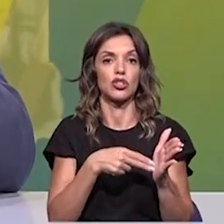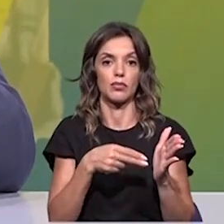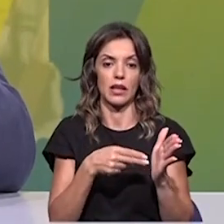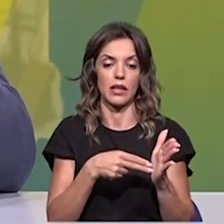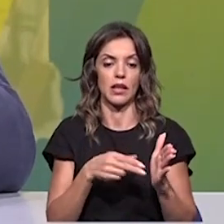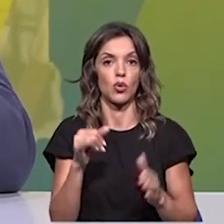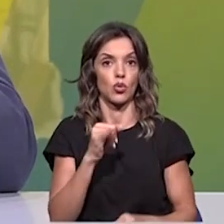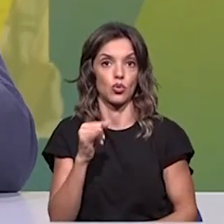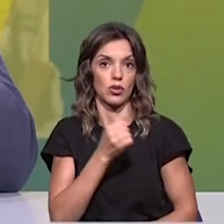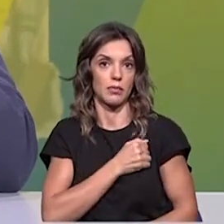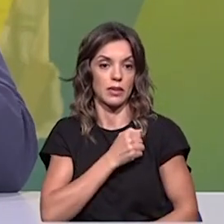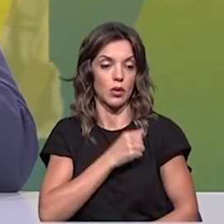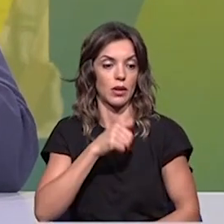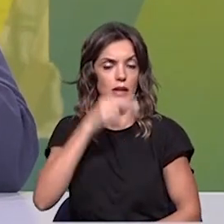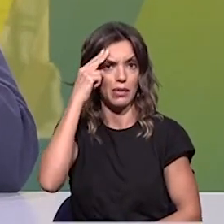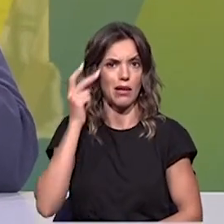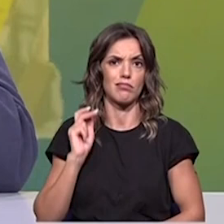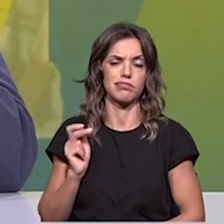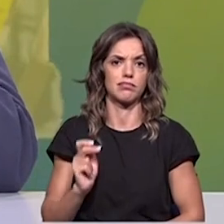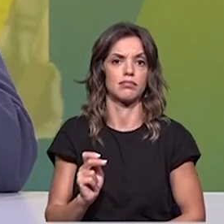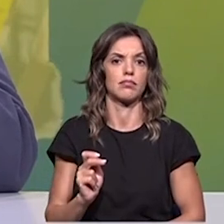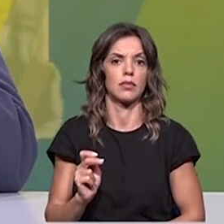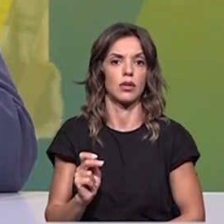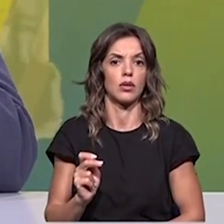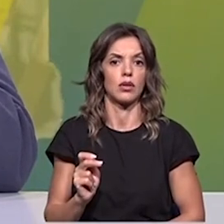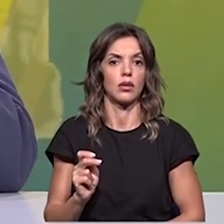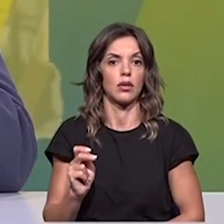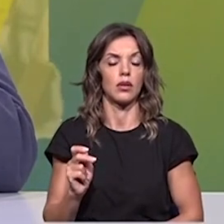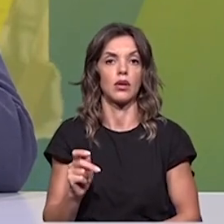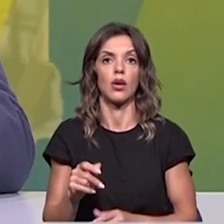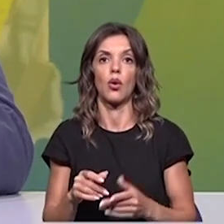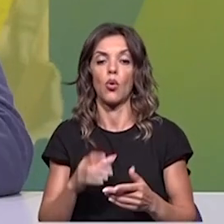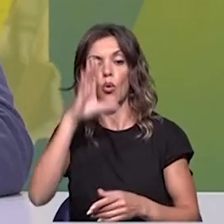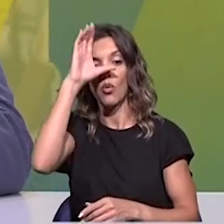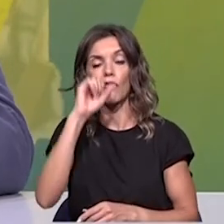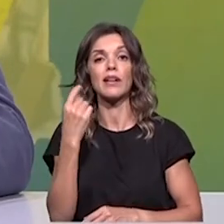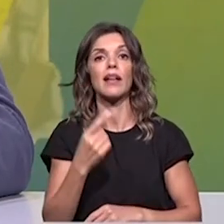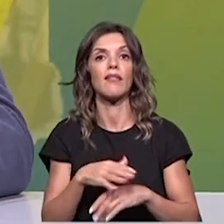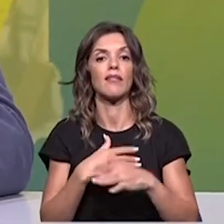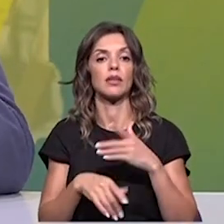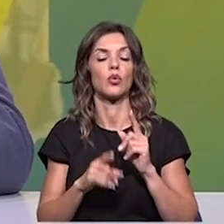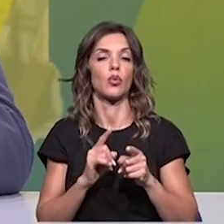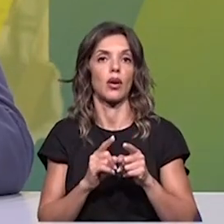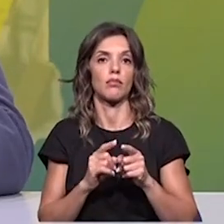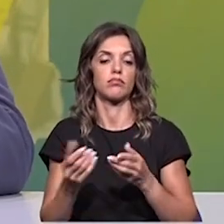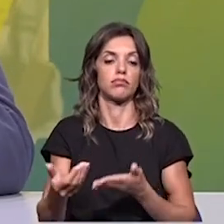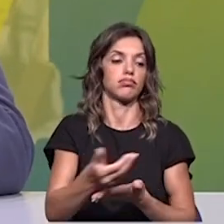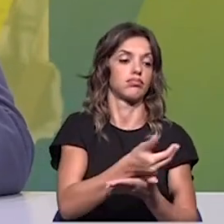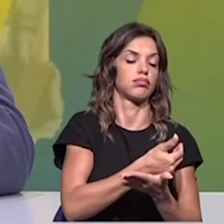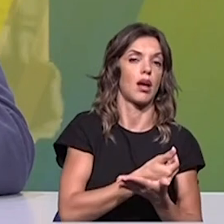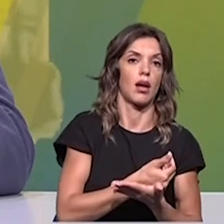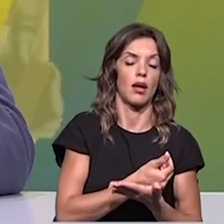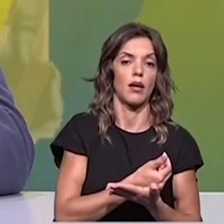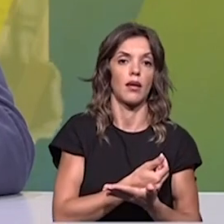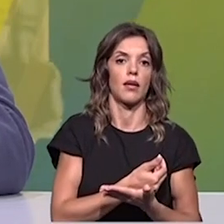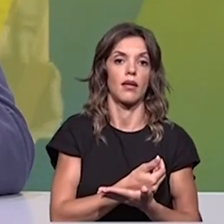muitos anos ou seja o custo deve fazer deve ser feito um levantamento para já deve haver uma uma